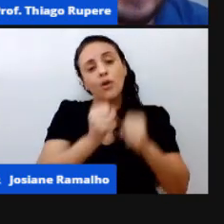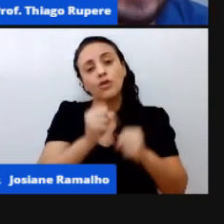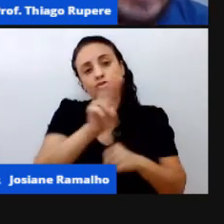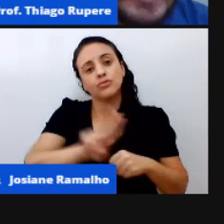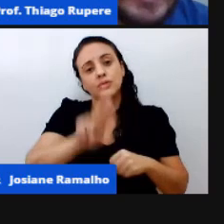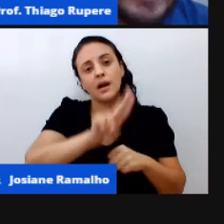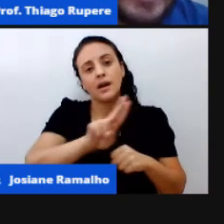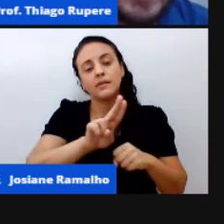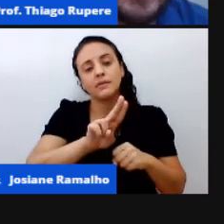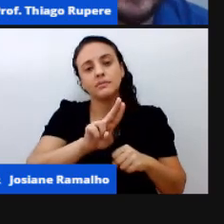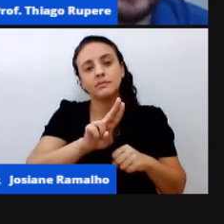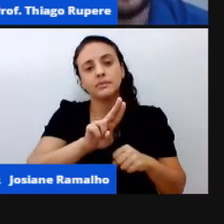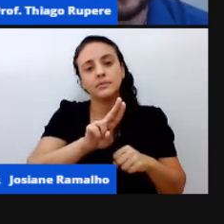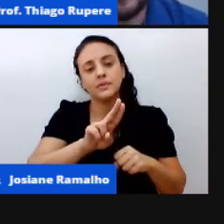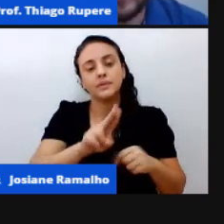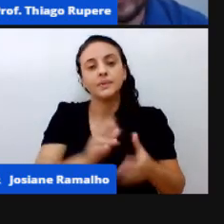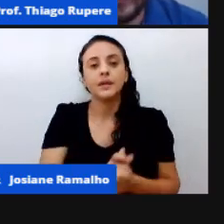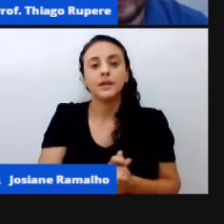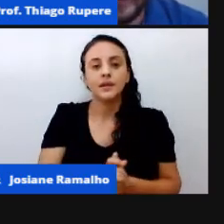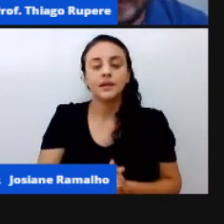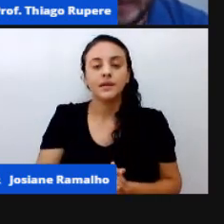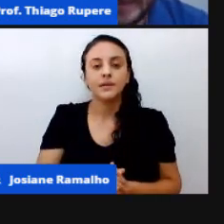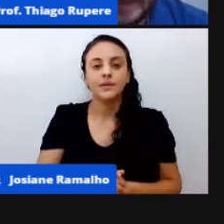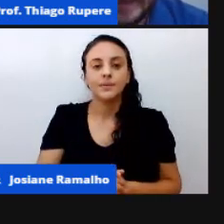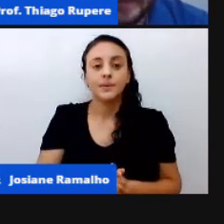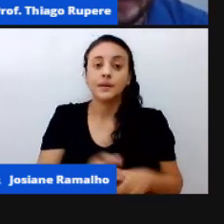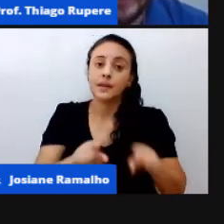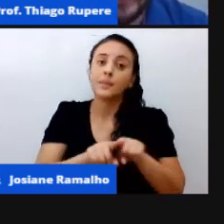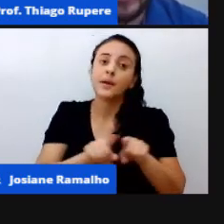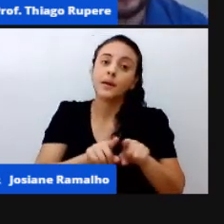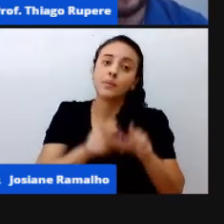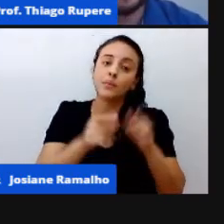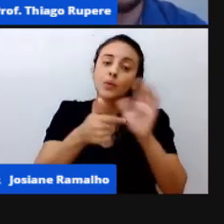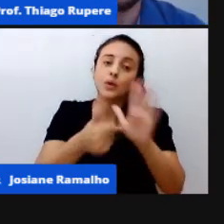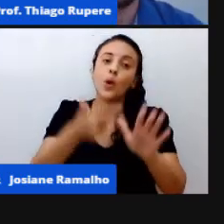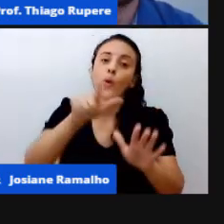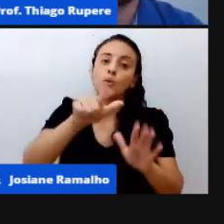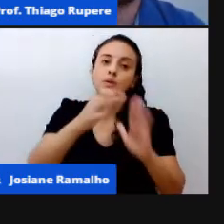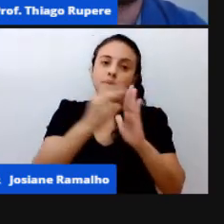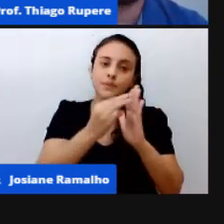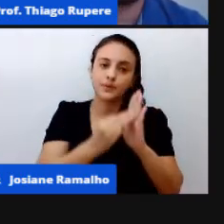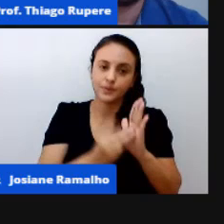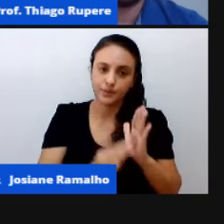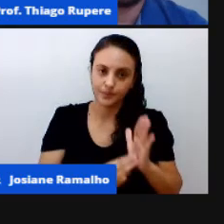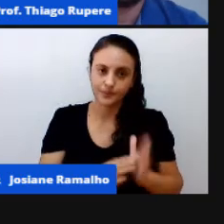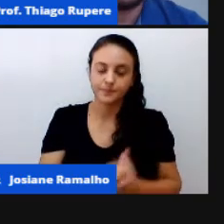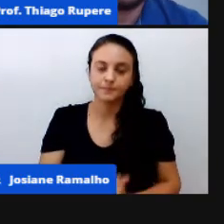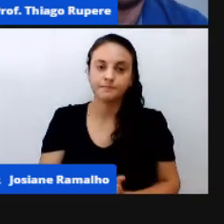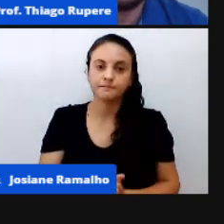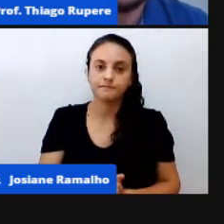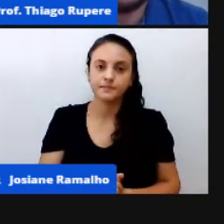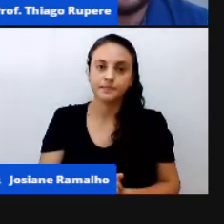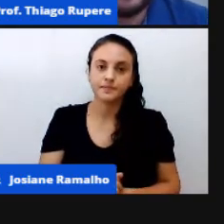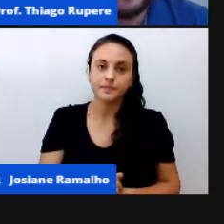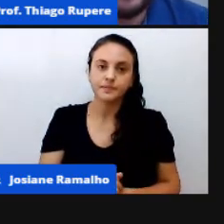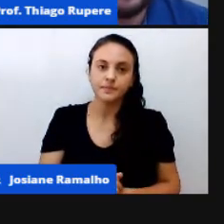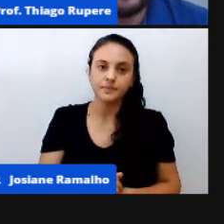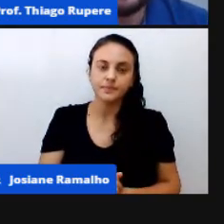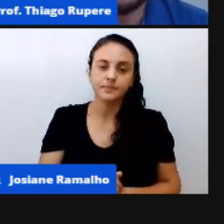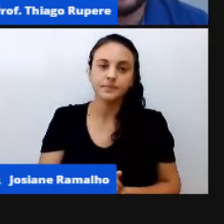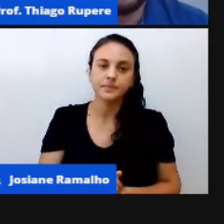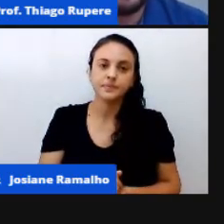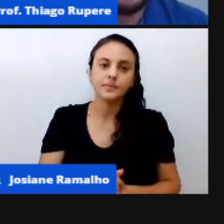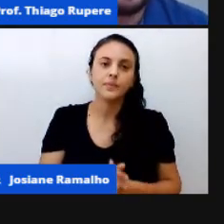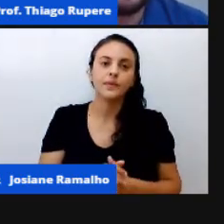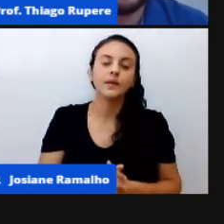também na aplicação de outras metodologias também. Pode continuar. As metodologias ativas, né?